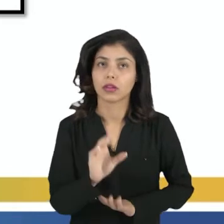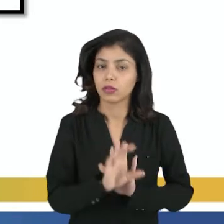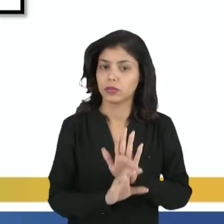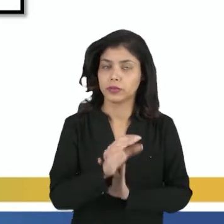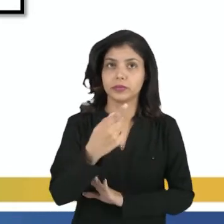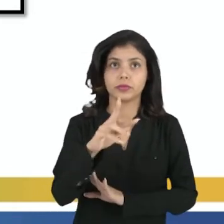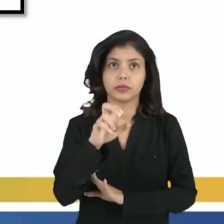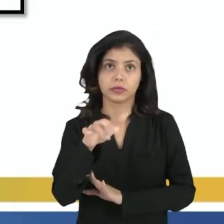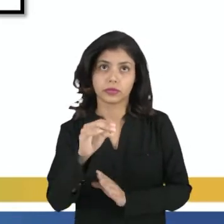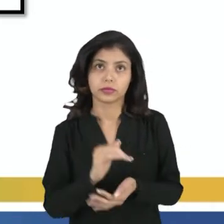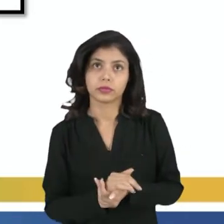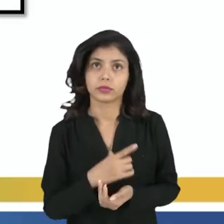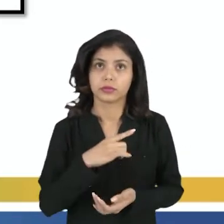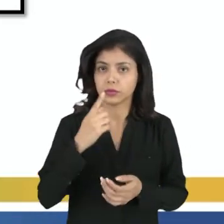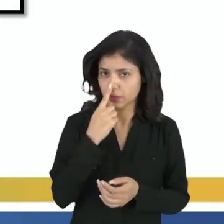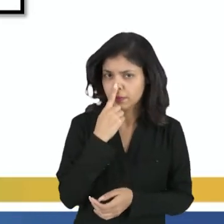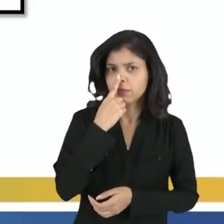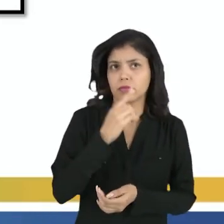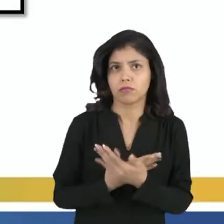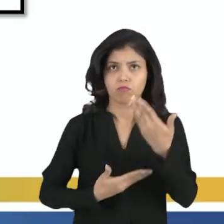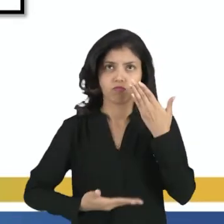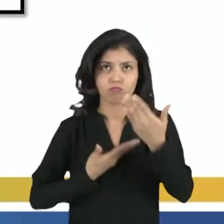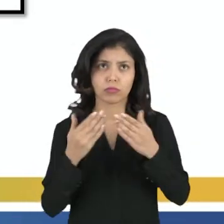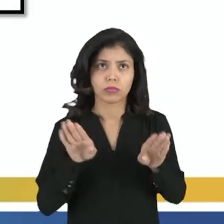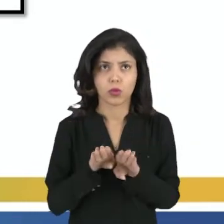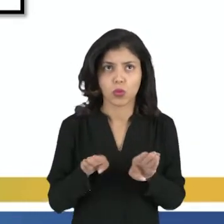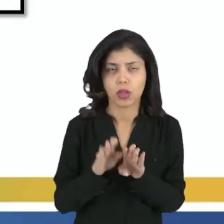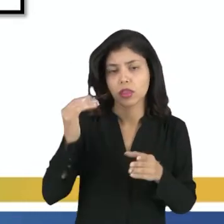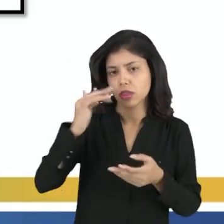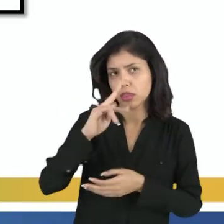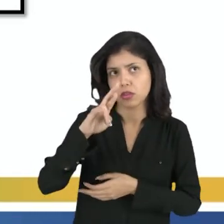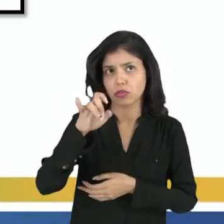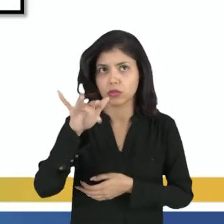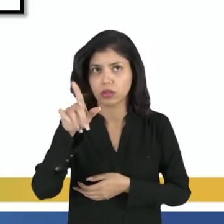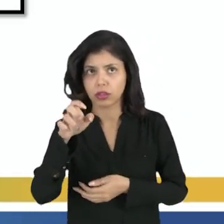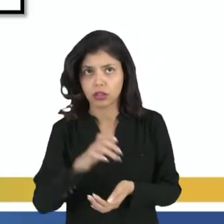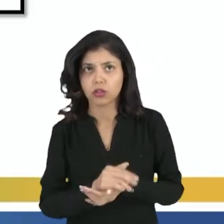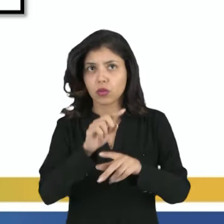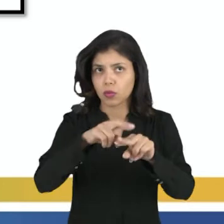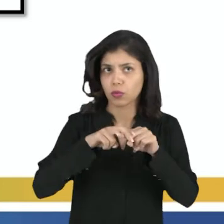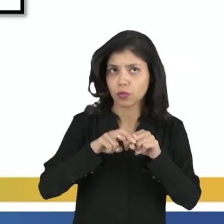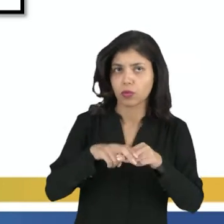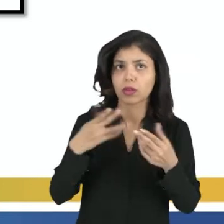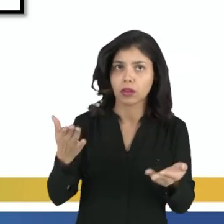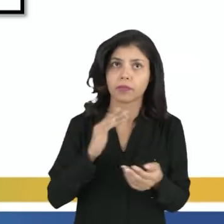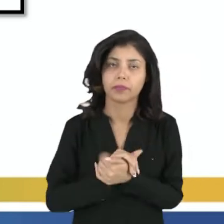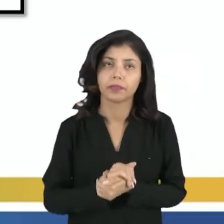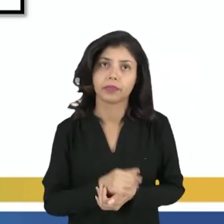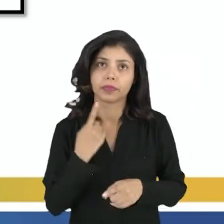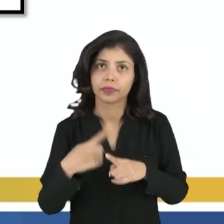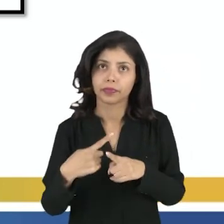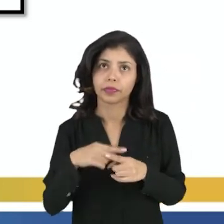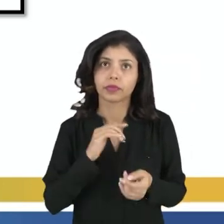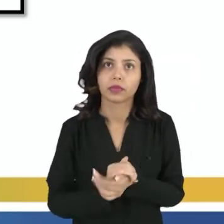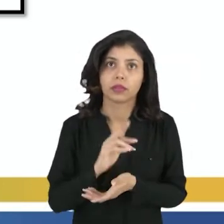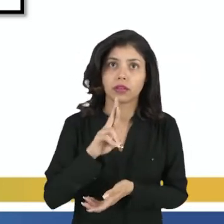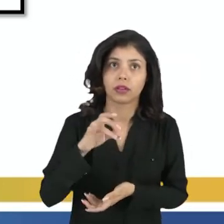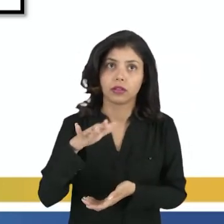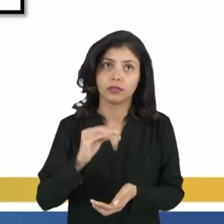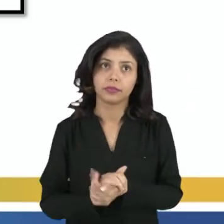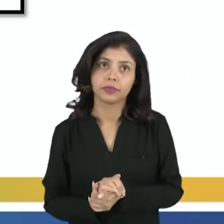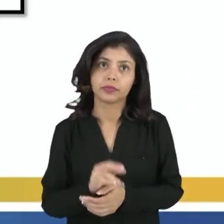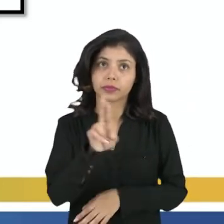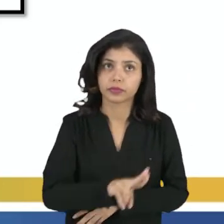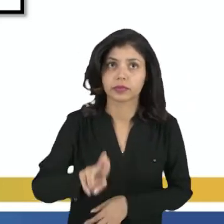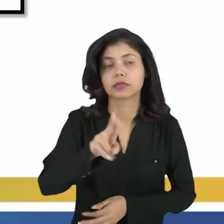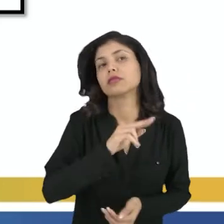O conceito de polifonia está aí relacionado, intimamente relacionado com a intertextualidade, né? Isso porque é um recurso